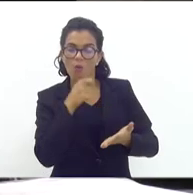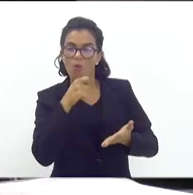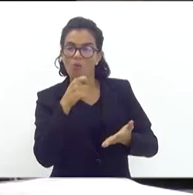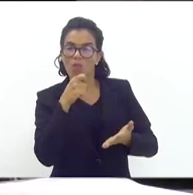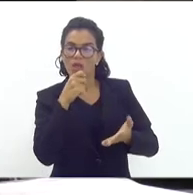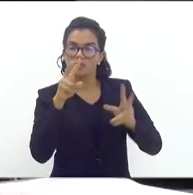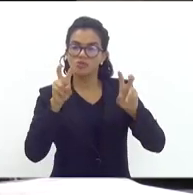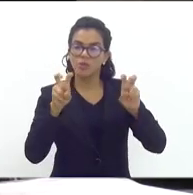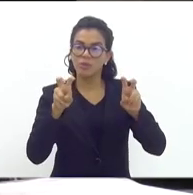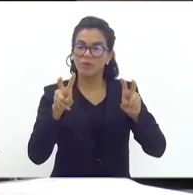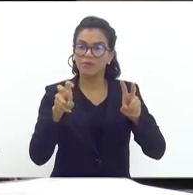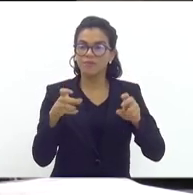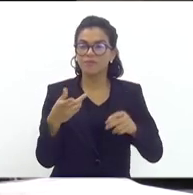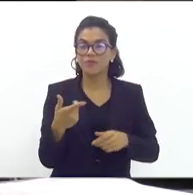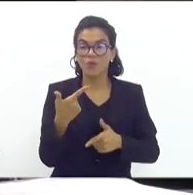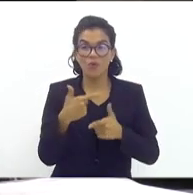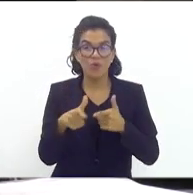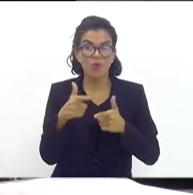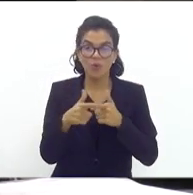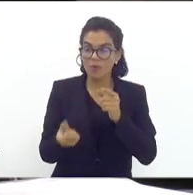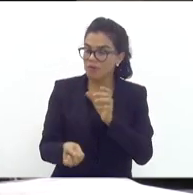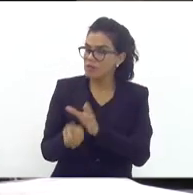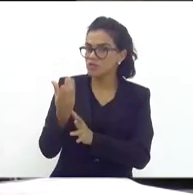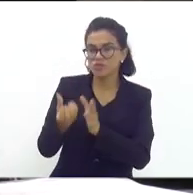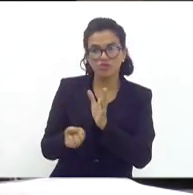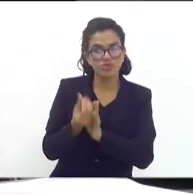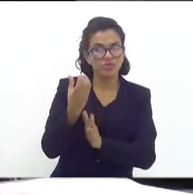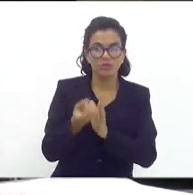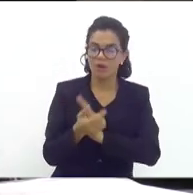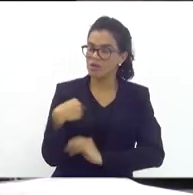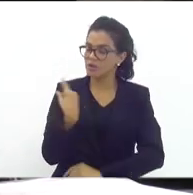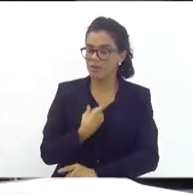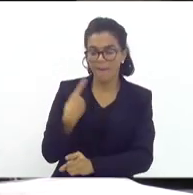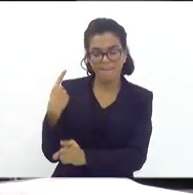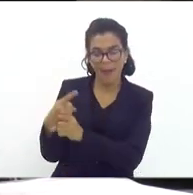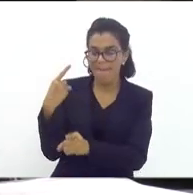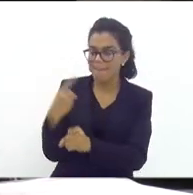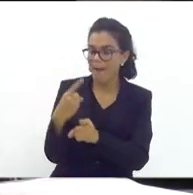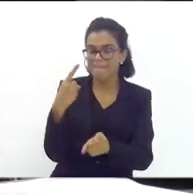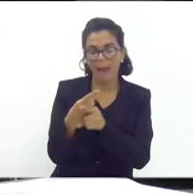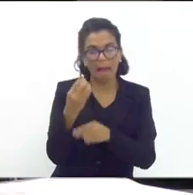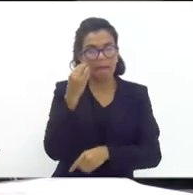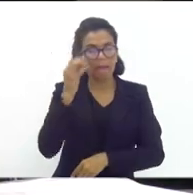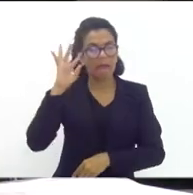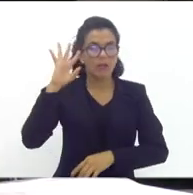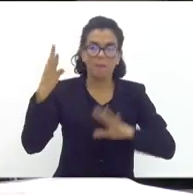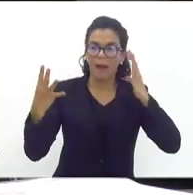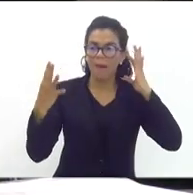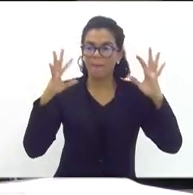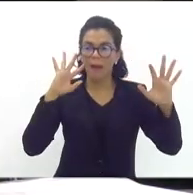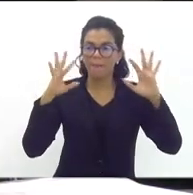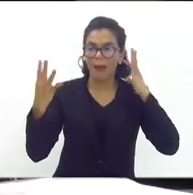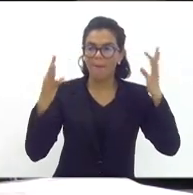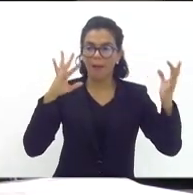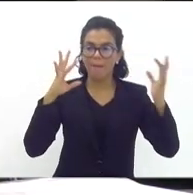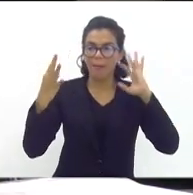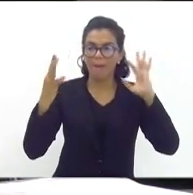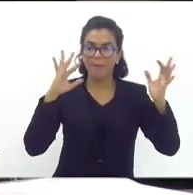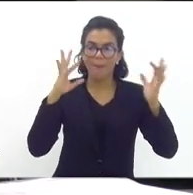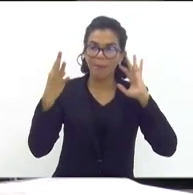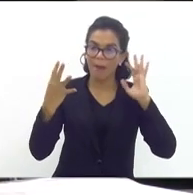para ter esse entendimento excelente os problemas vão surgindo a gente vai identificando e vai tentando solucionar na medida do contento da